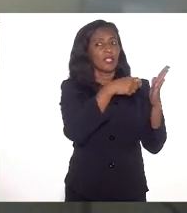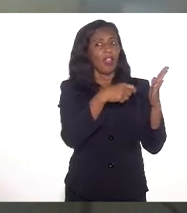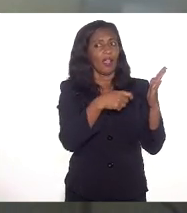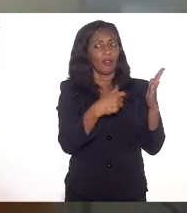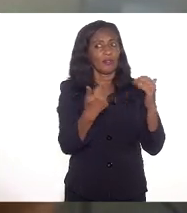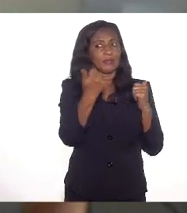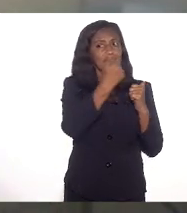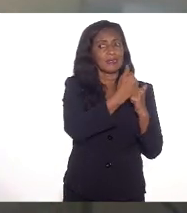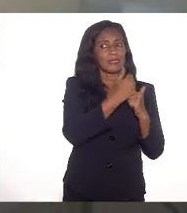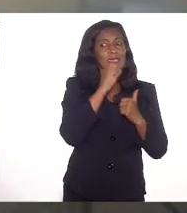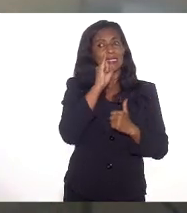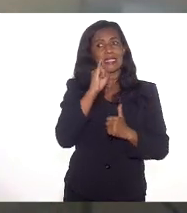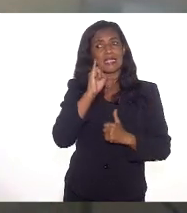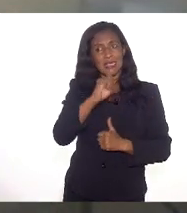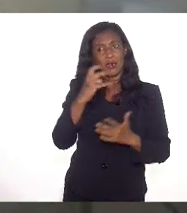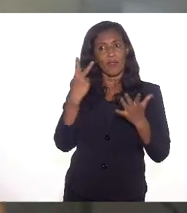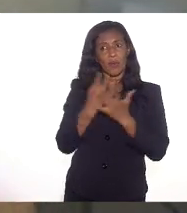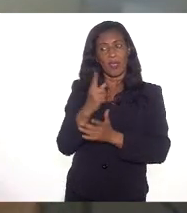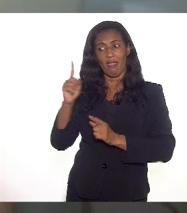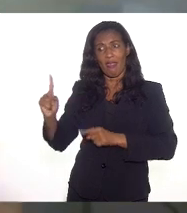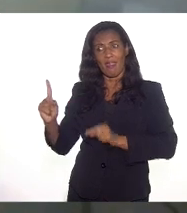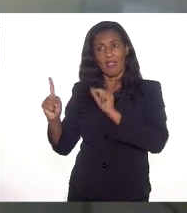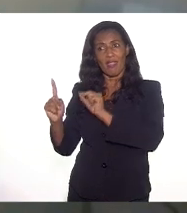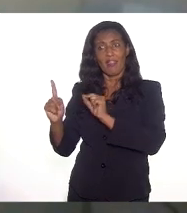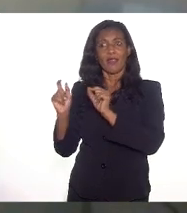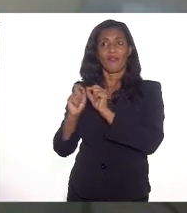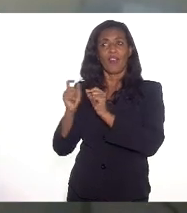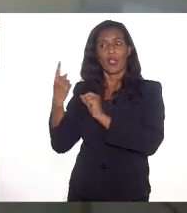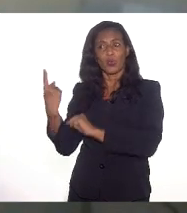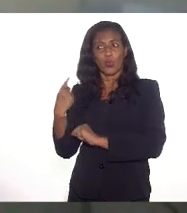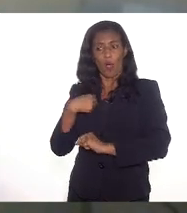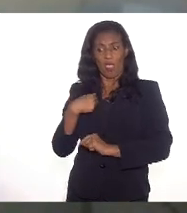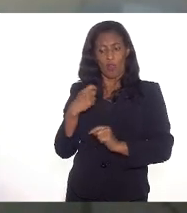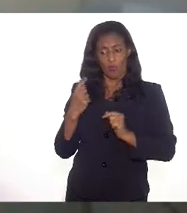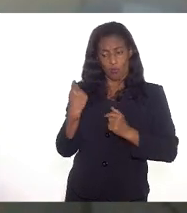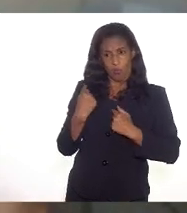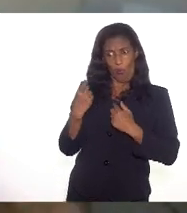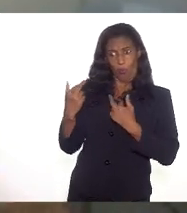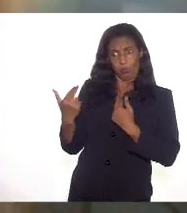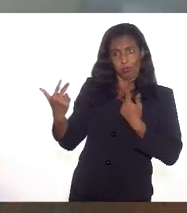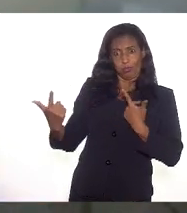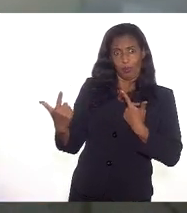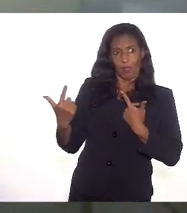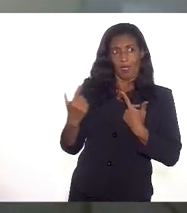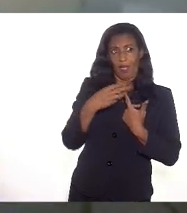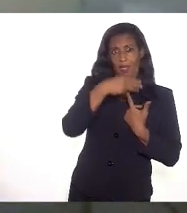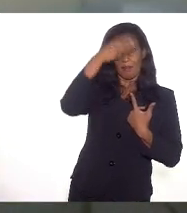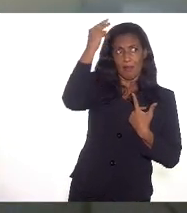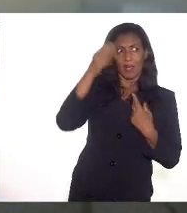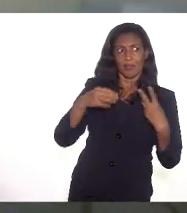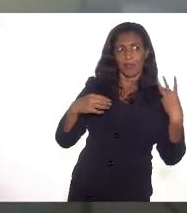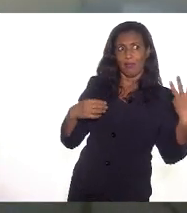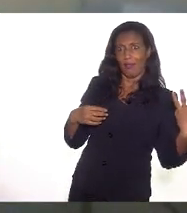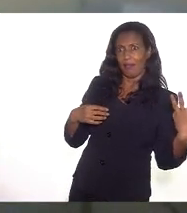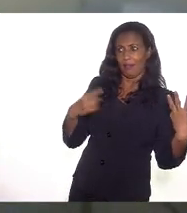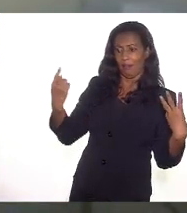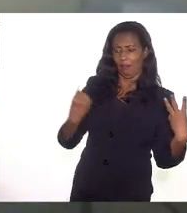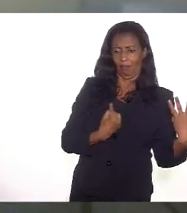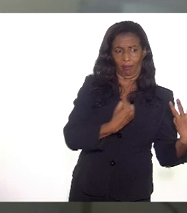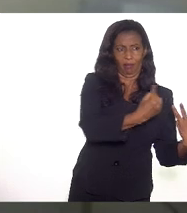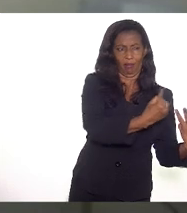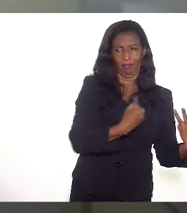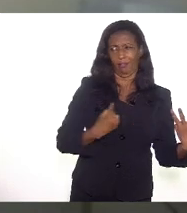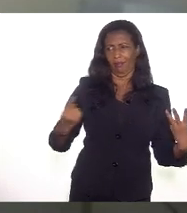um, eu vou fazer outro, aí vamos caminhar dois substitutivos para o Márcio Pacheco, vai fazer um terceiro. Então,